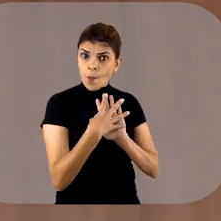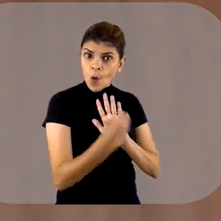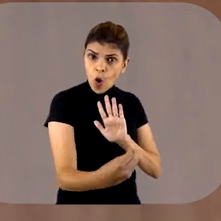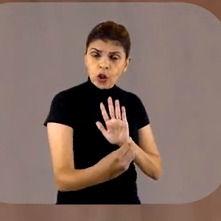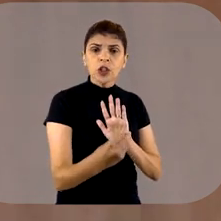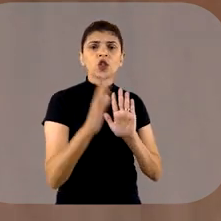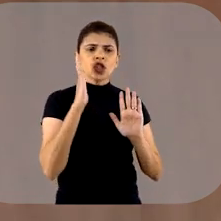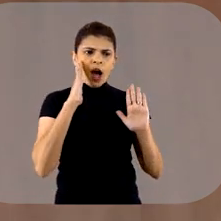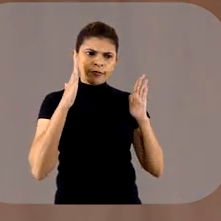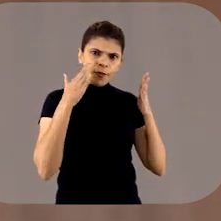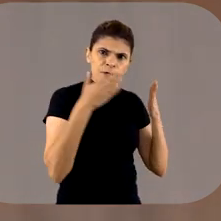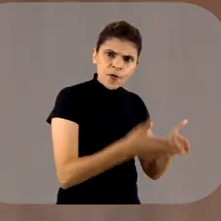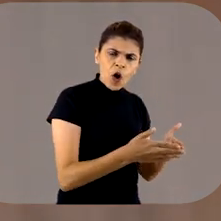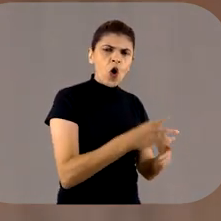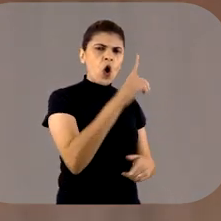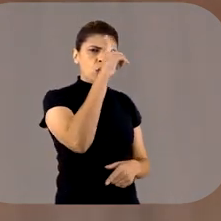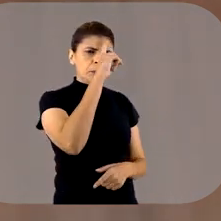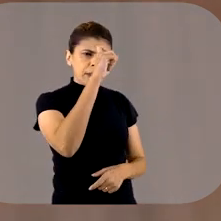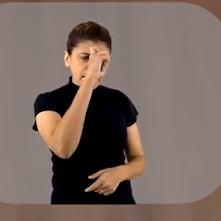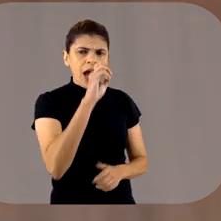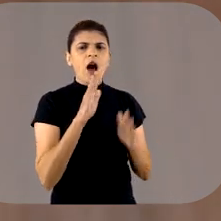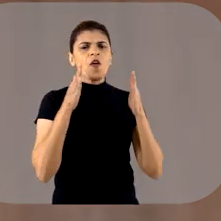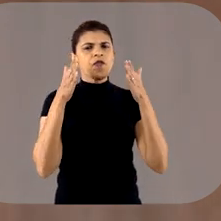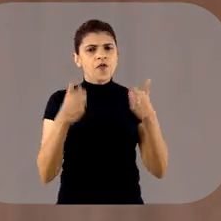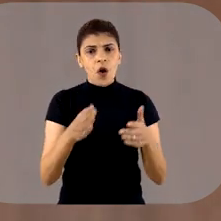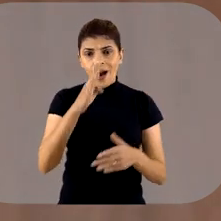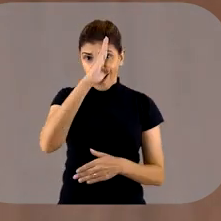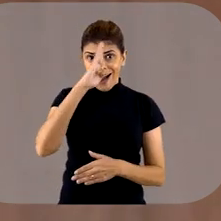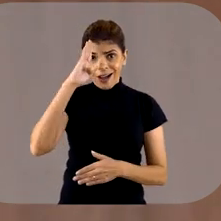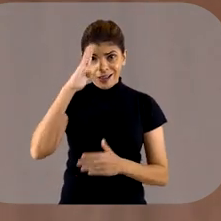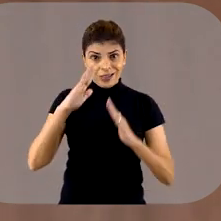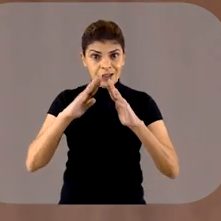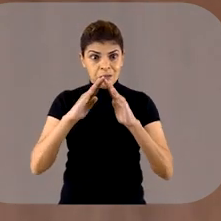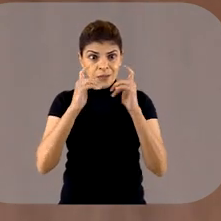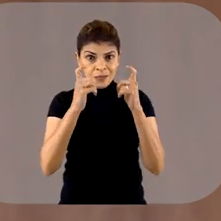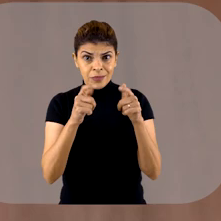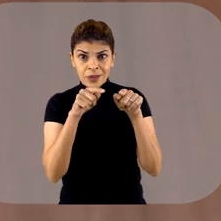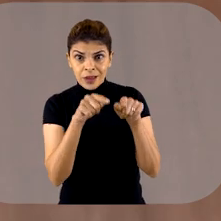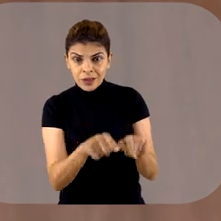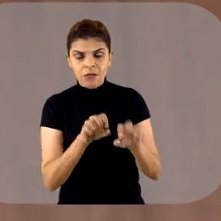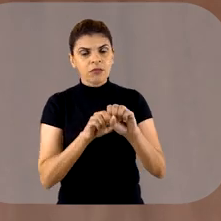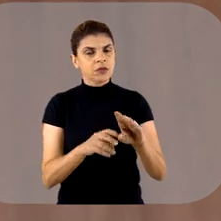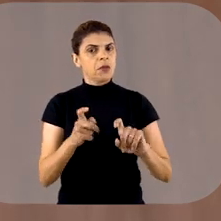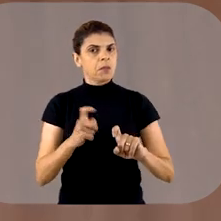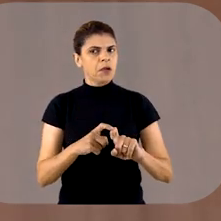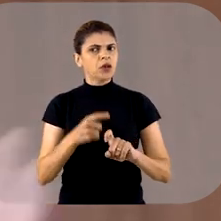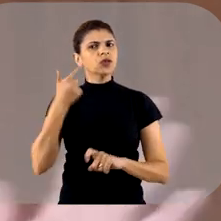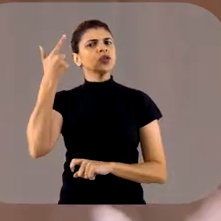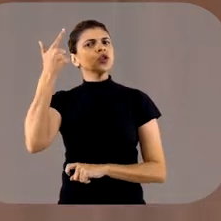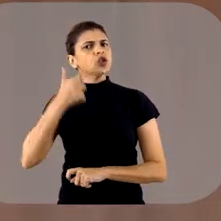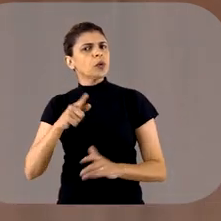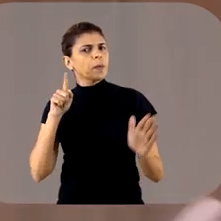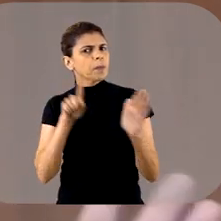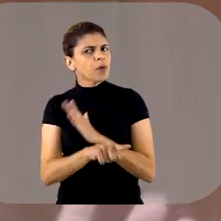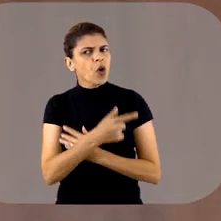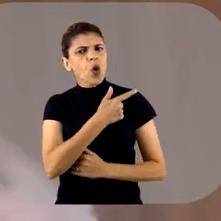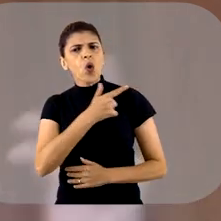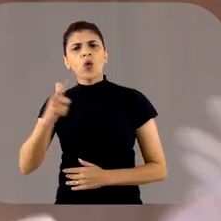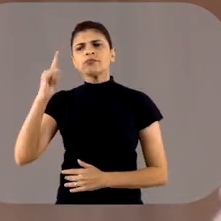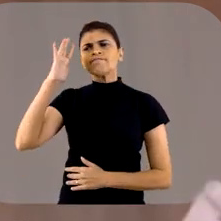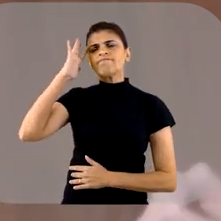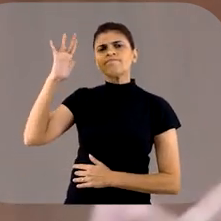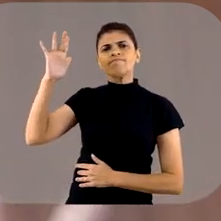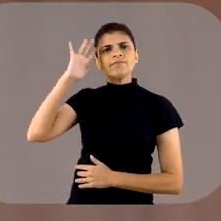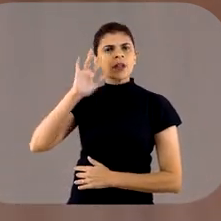modelo fortemente centrado no hospital nessa academia ele é questionado né mais uma vez também a partir de uma